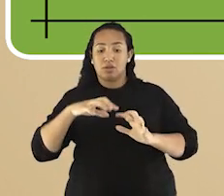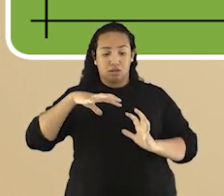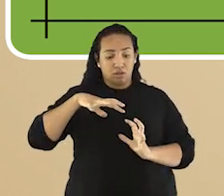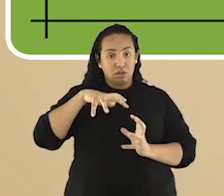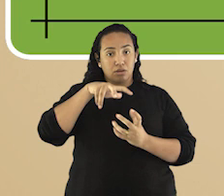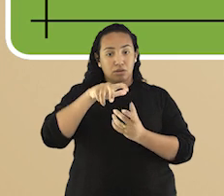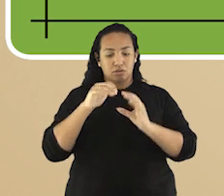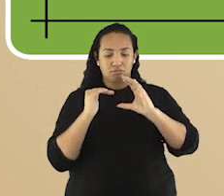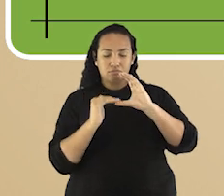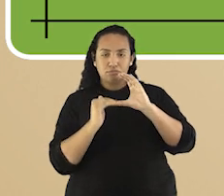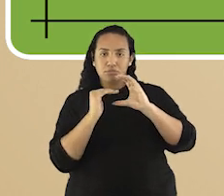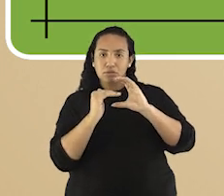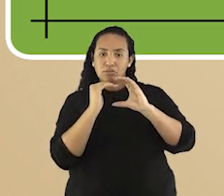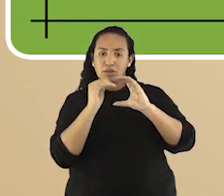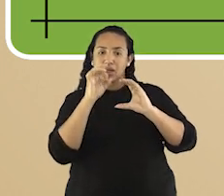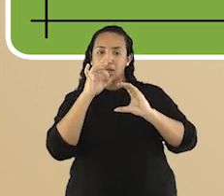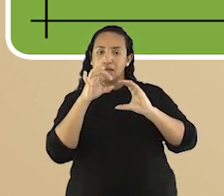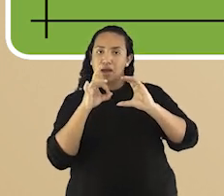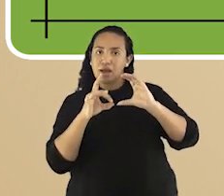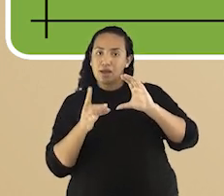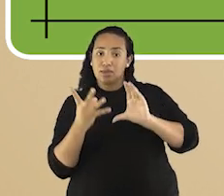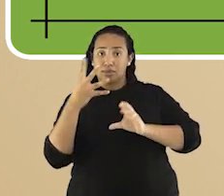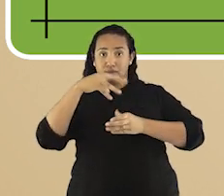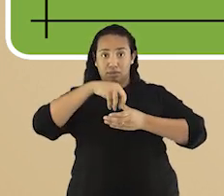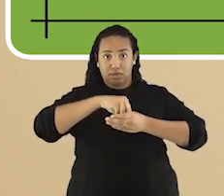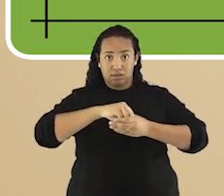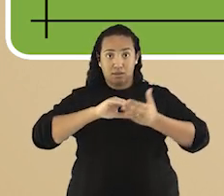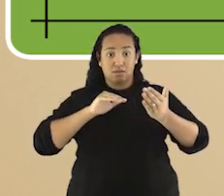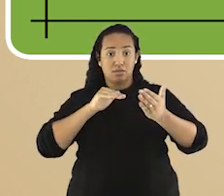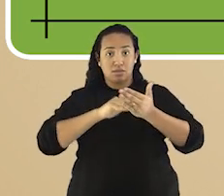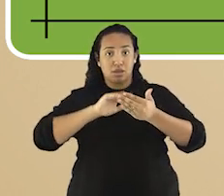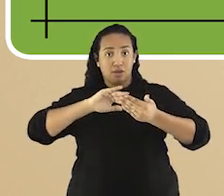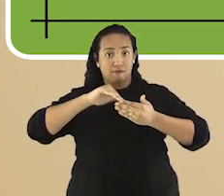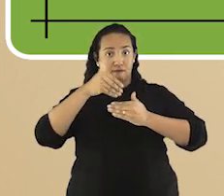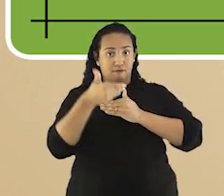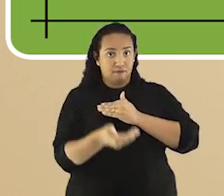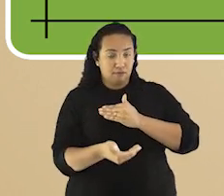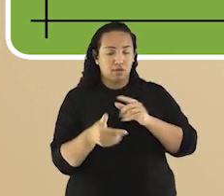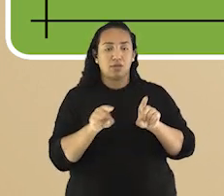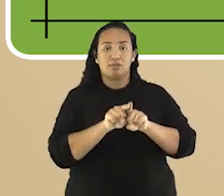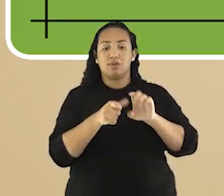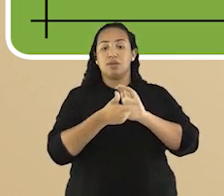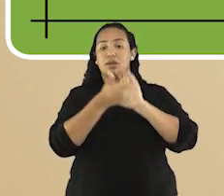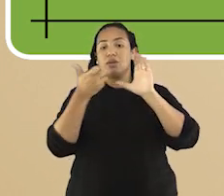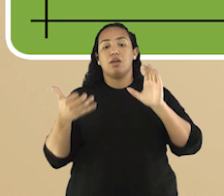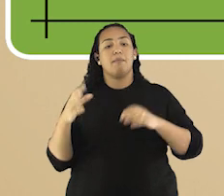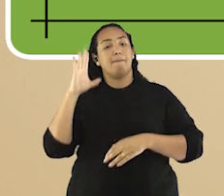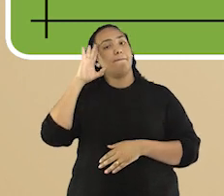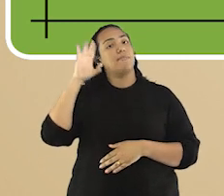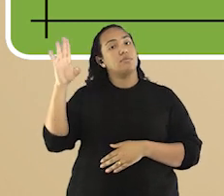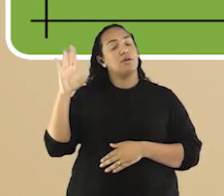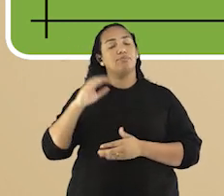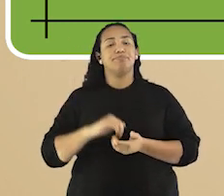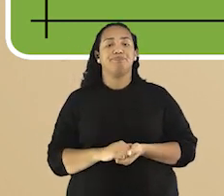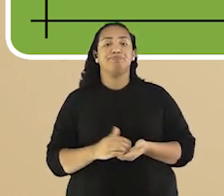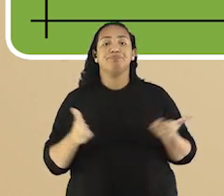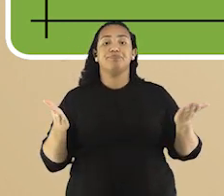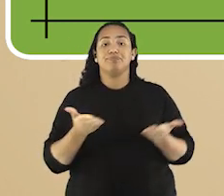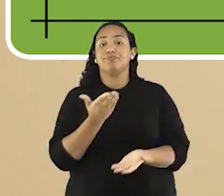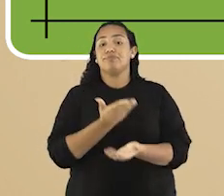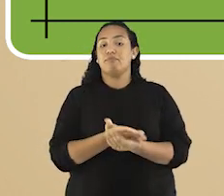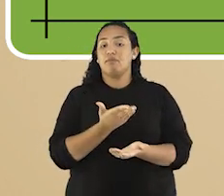planeta Terra, da interna até a atmosfera, e as suas principais características. Essa aula tem como